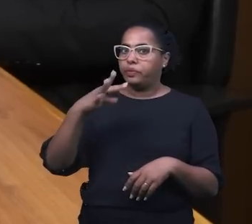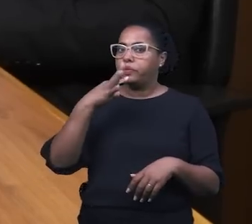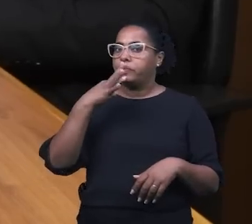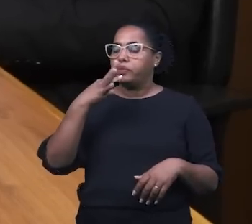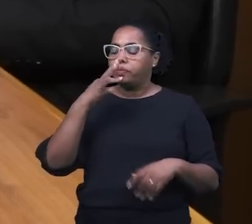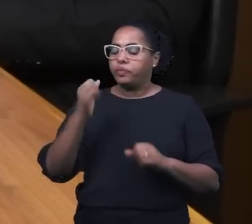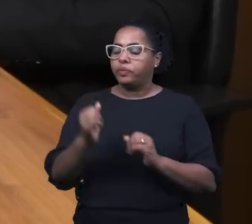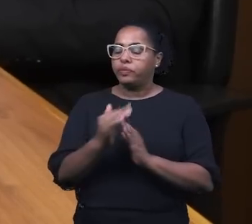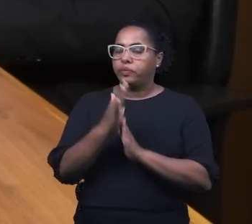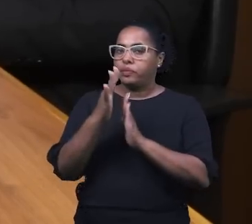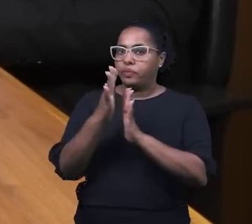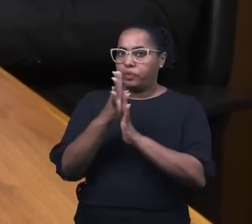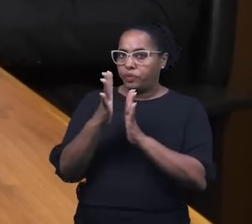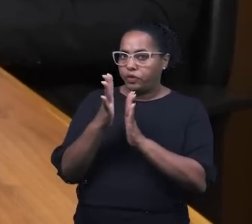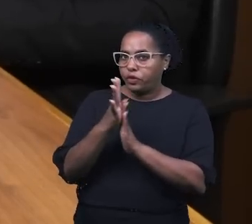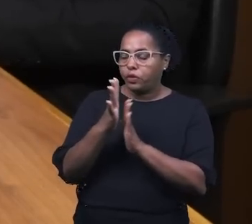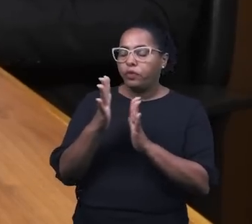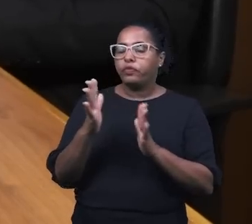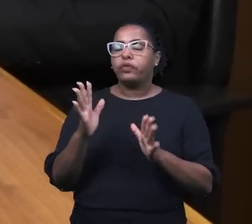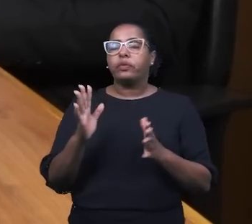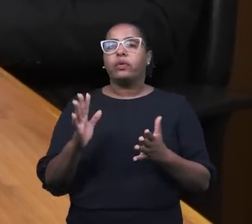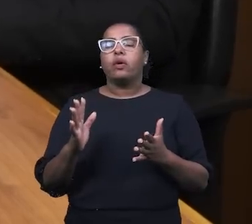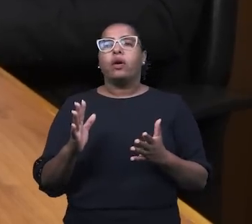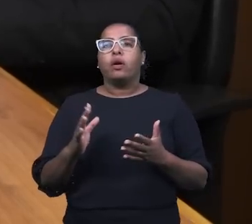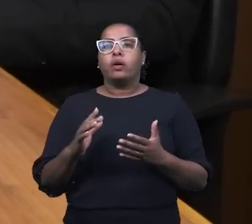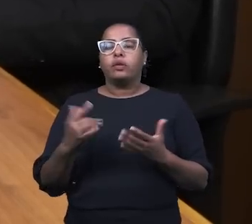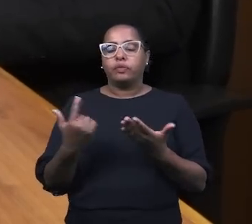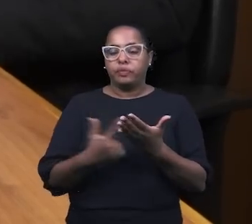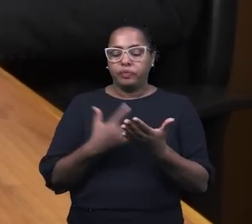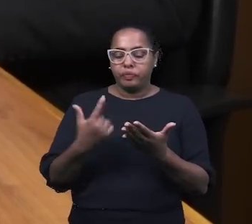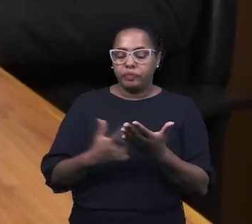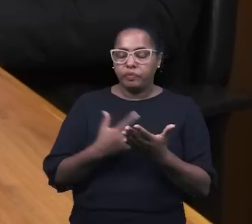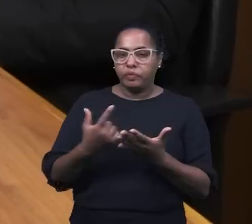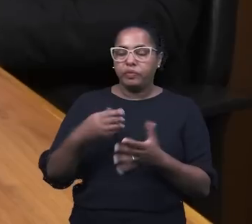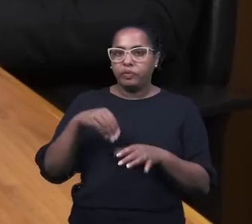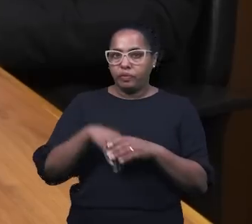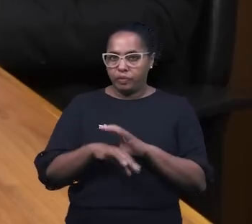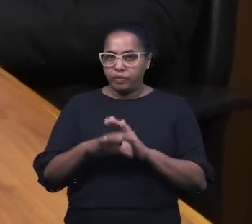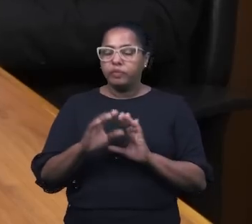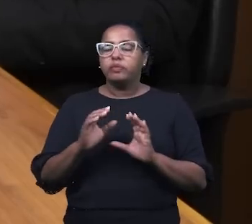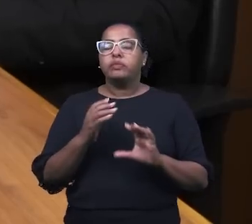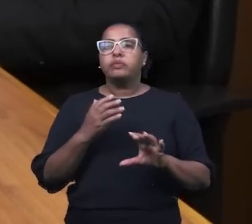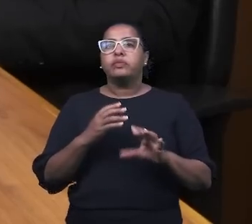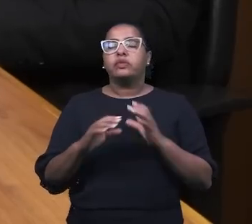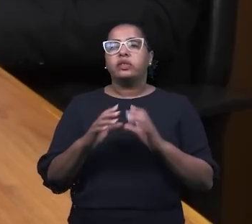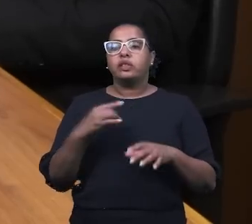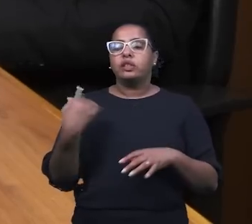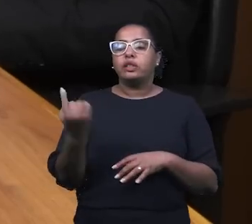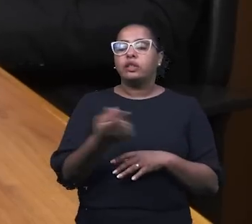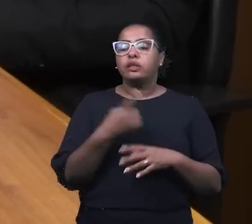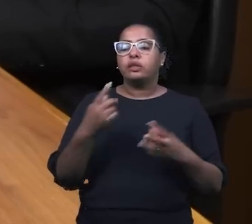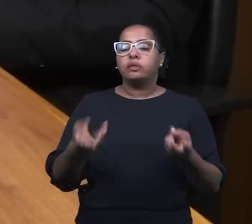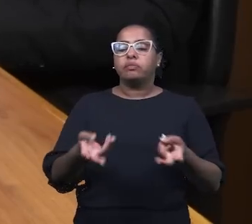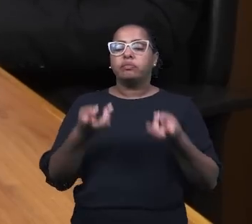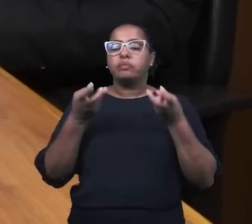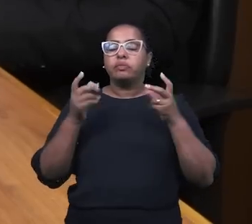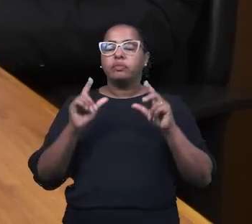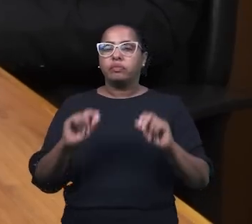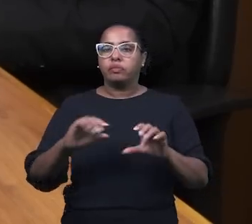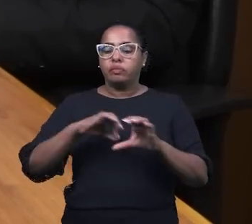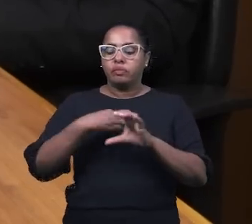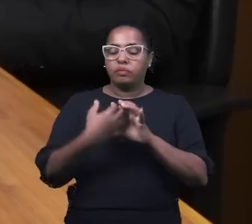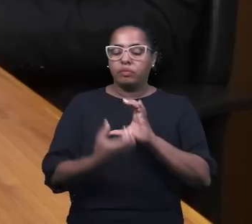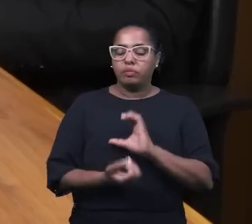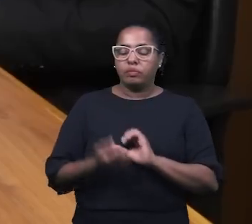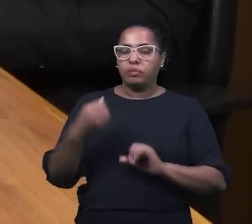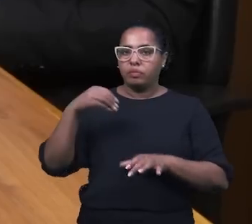os nossos louvores, quando a gente vê os louvores do nosso inário, né, da nossa coletânea, a gente vê que há uma